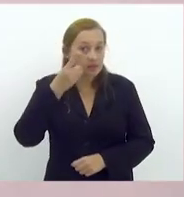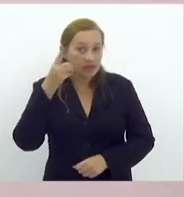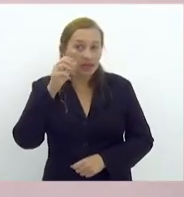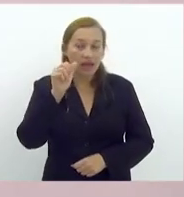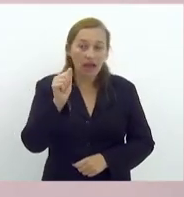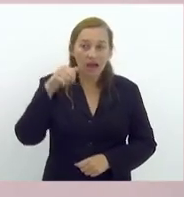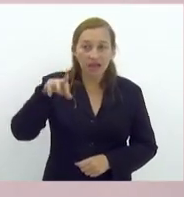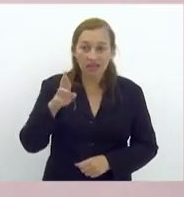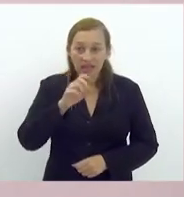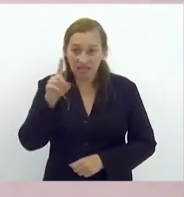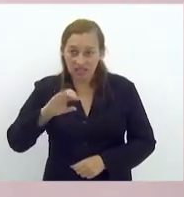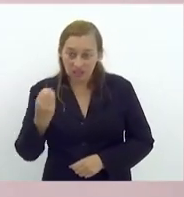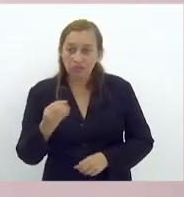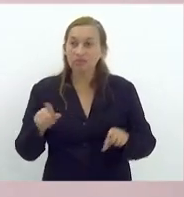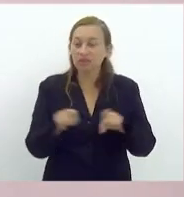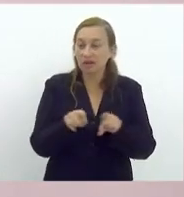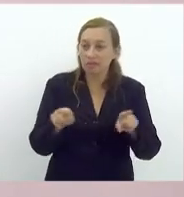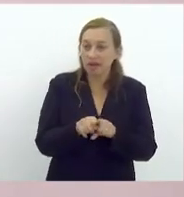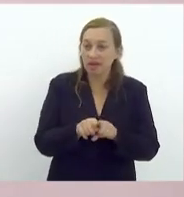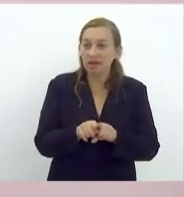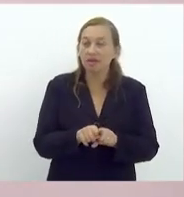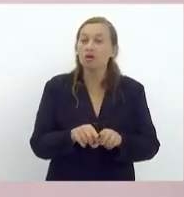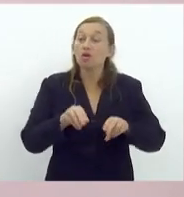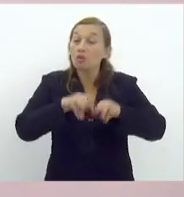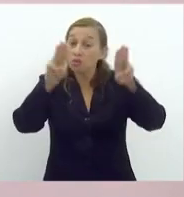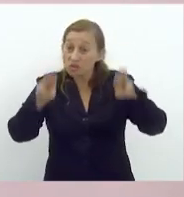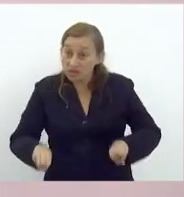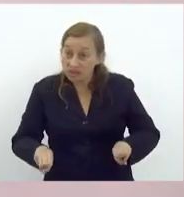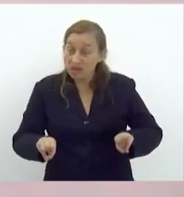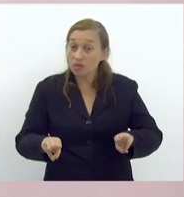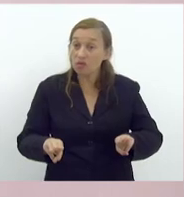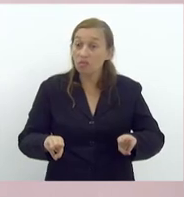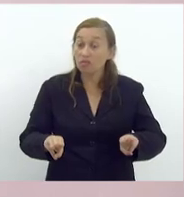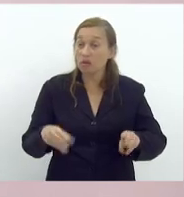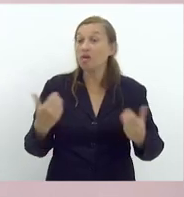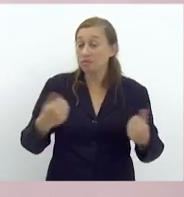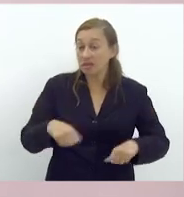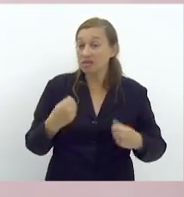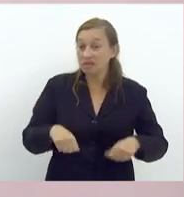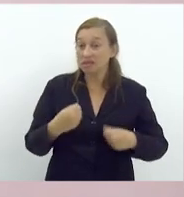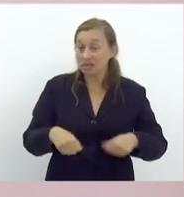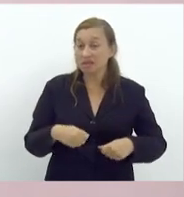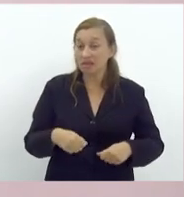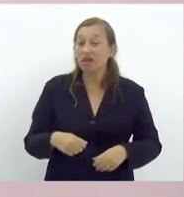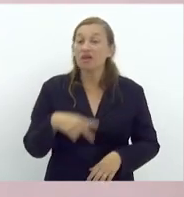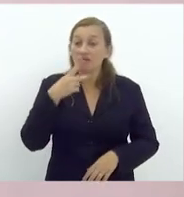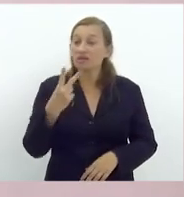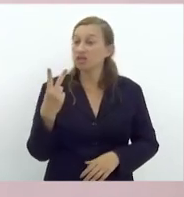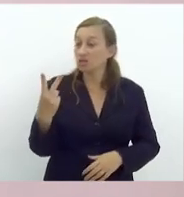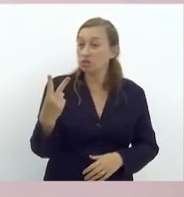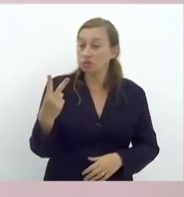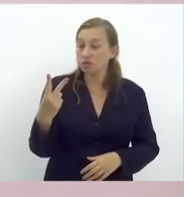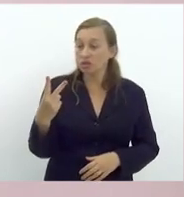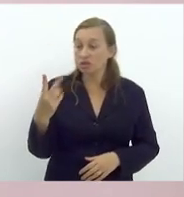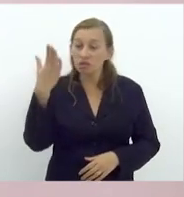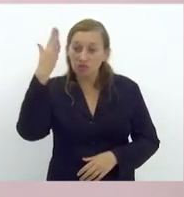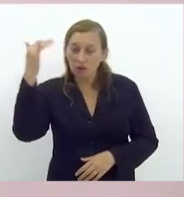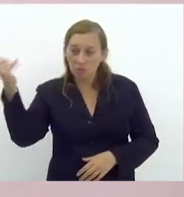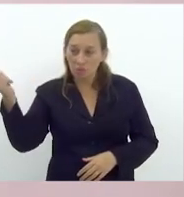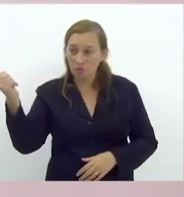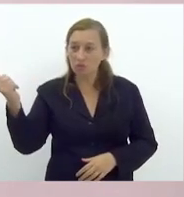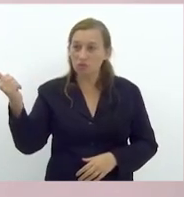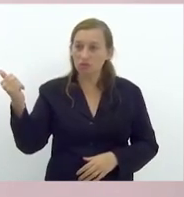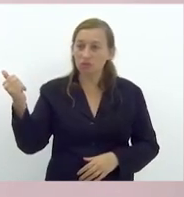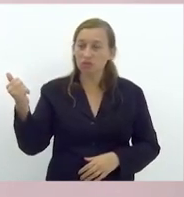que merece um museu falando sobre essas esses dois ícones né do Baile da Pesada porque